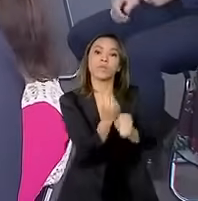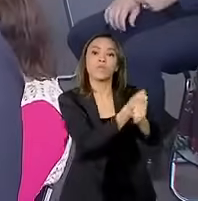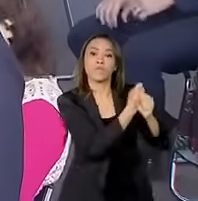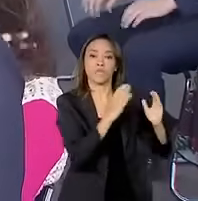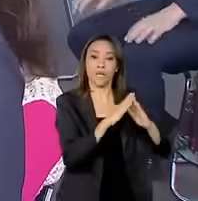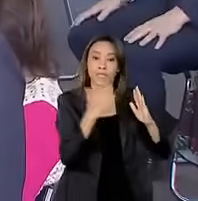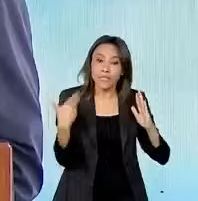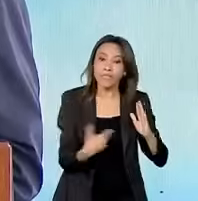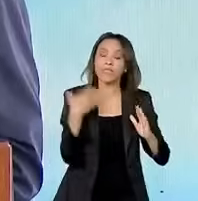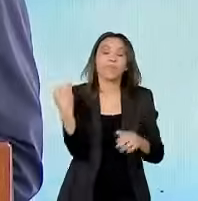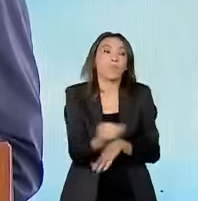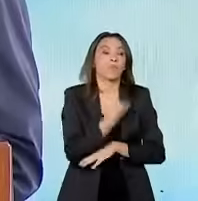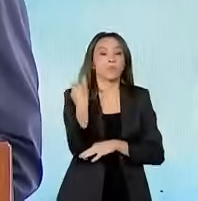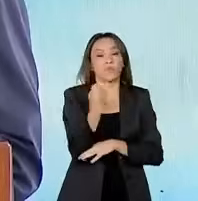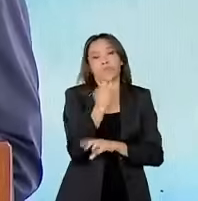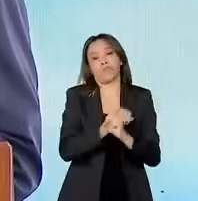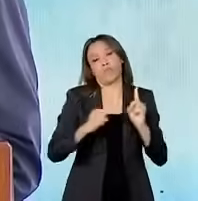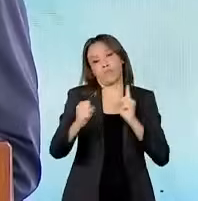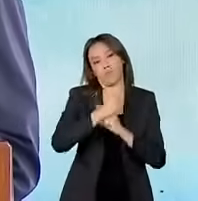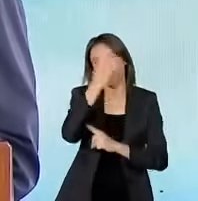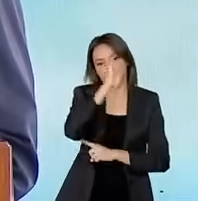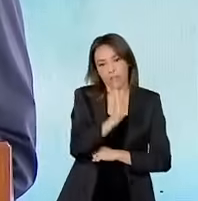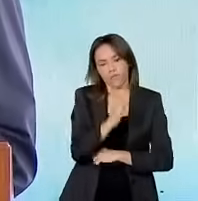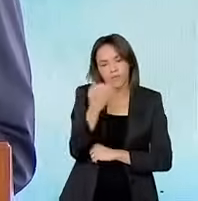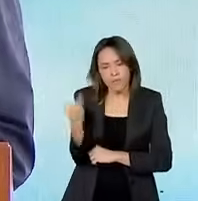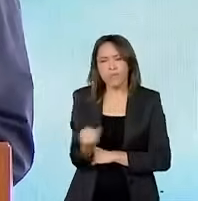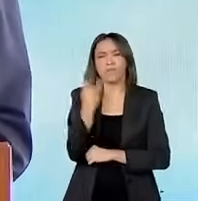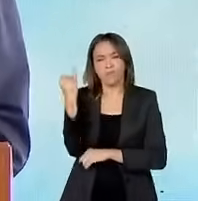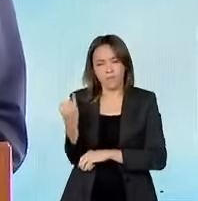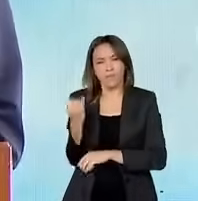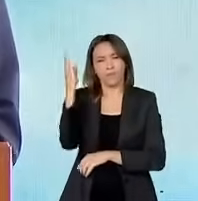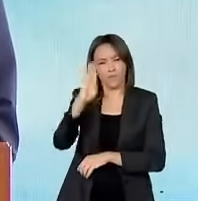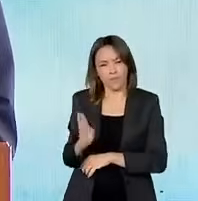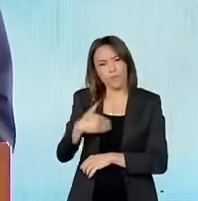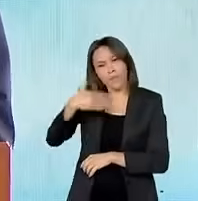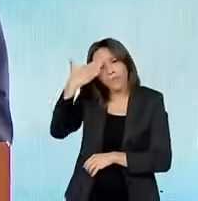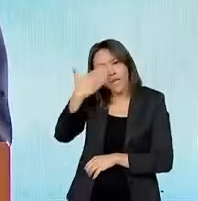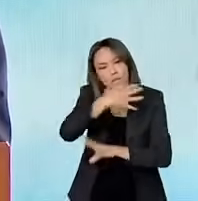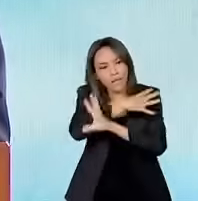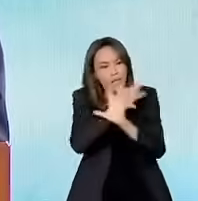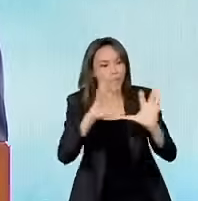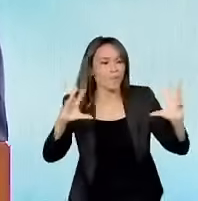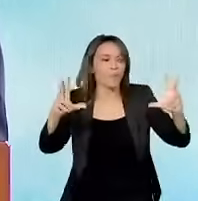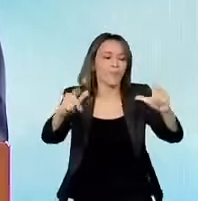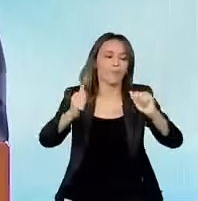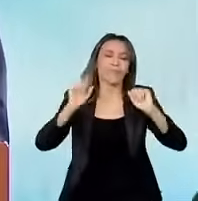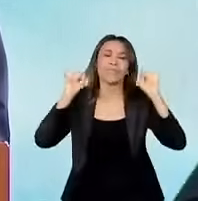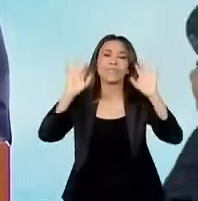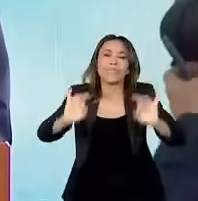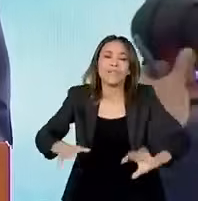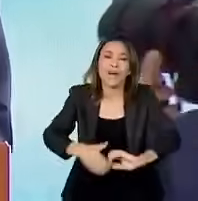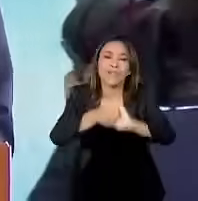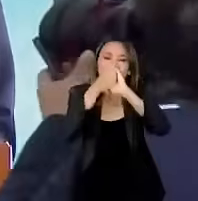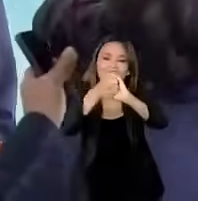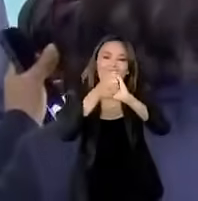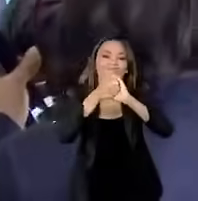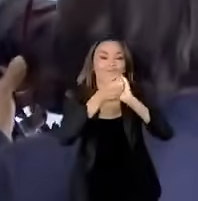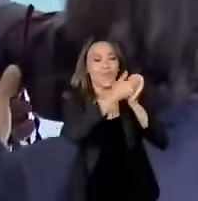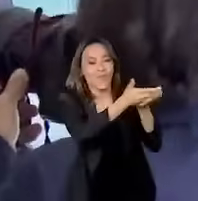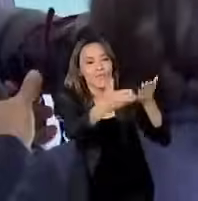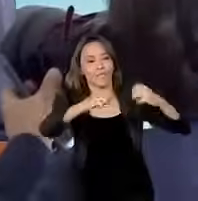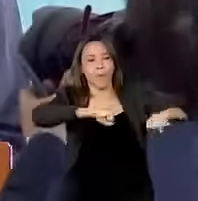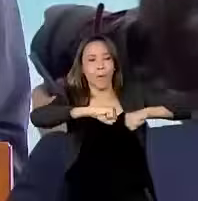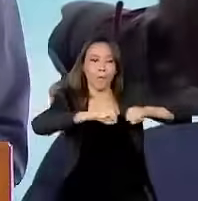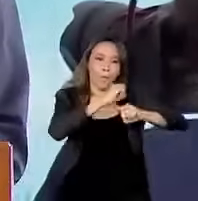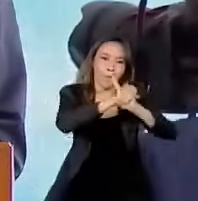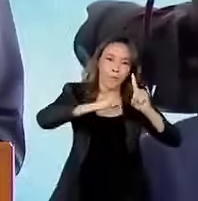muito importante para a sociedade brasileira e é muito importante para o Brasil. Então, muito obrigado a todos. Minha saudação especial aos movimentos sociais e a